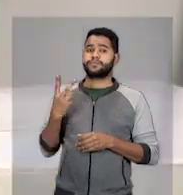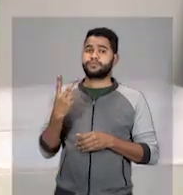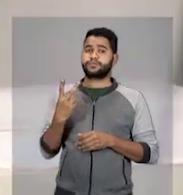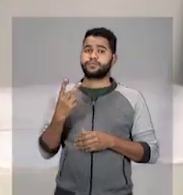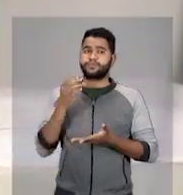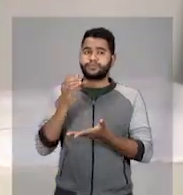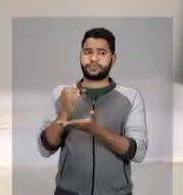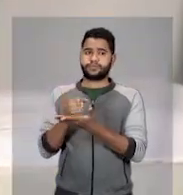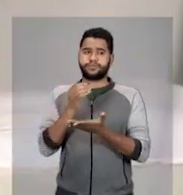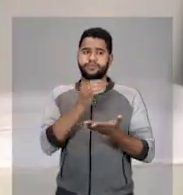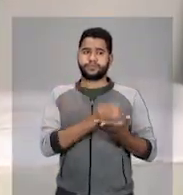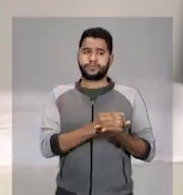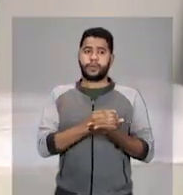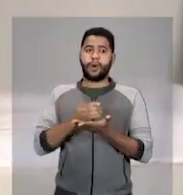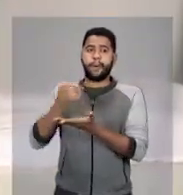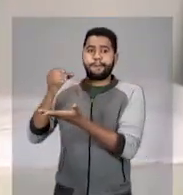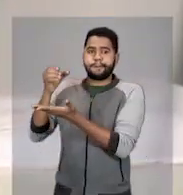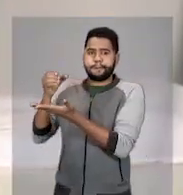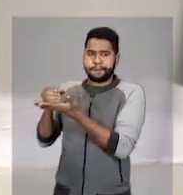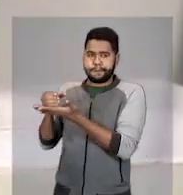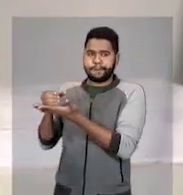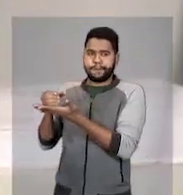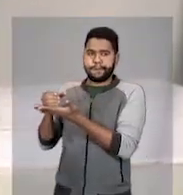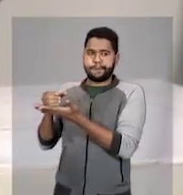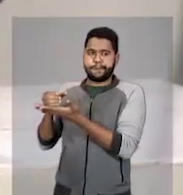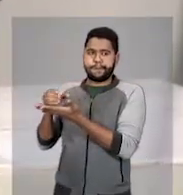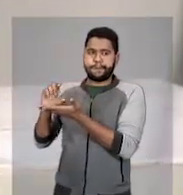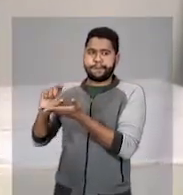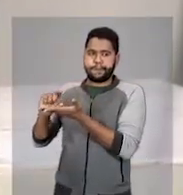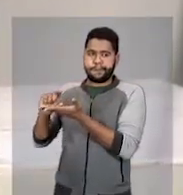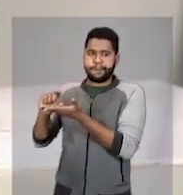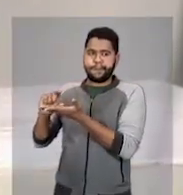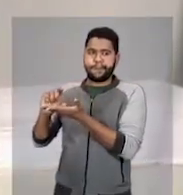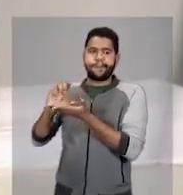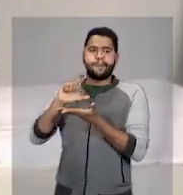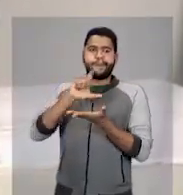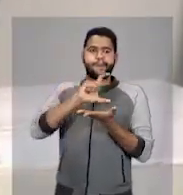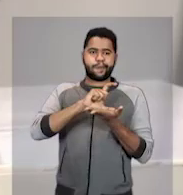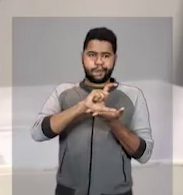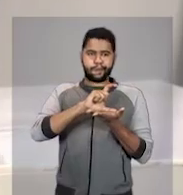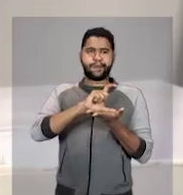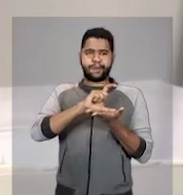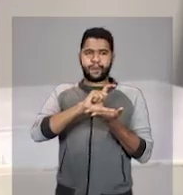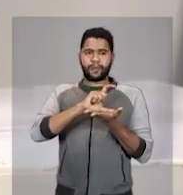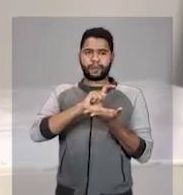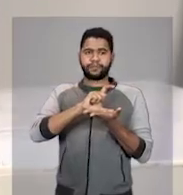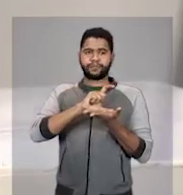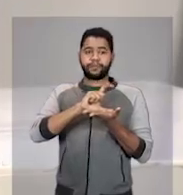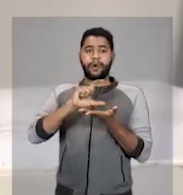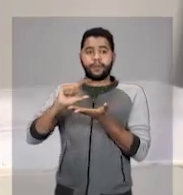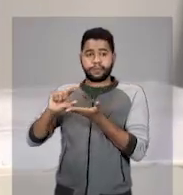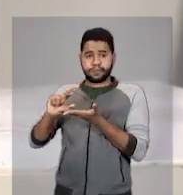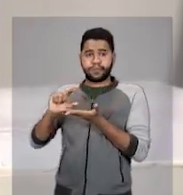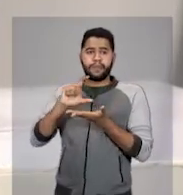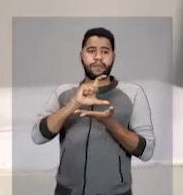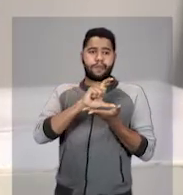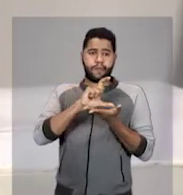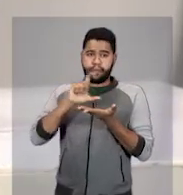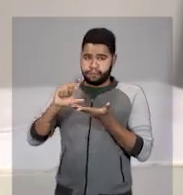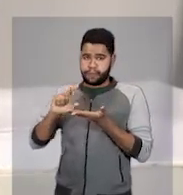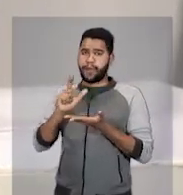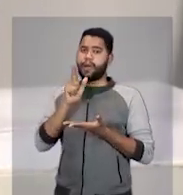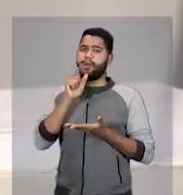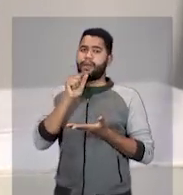copos. Um copão cheio de água e um copinho com um pouquinho de água, mas todos 2 com